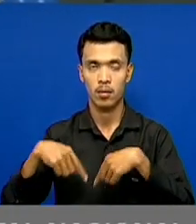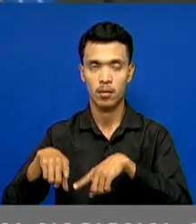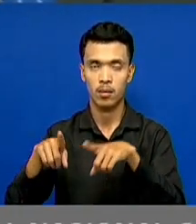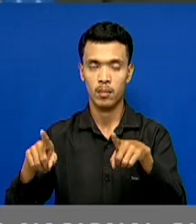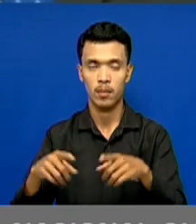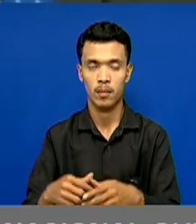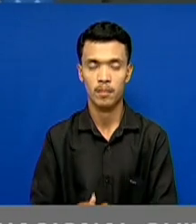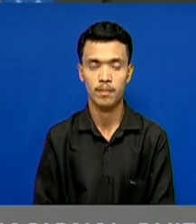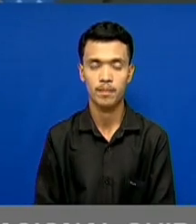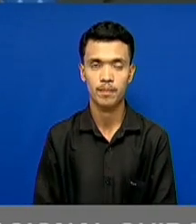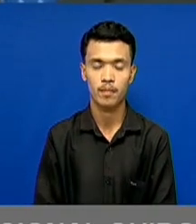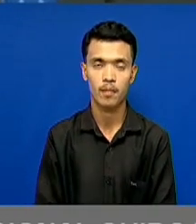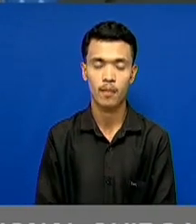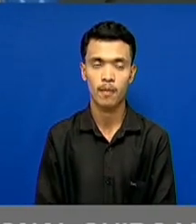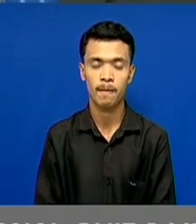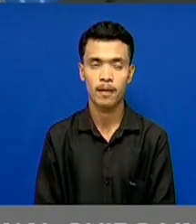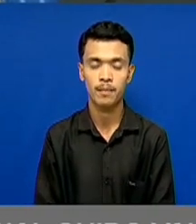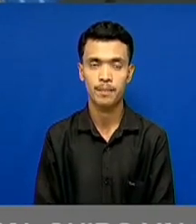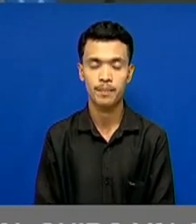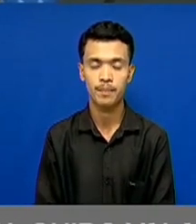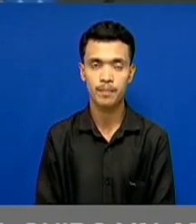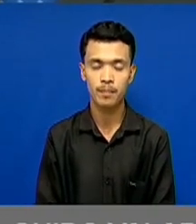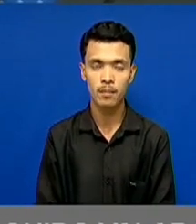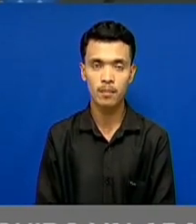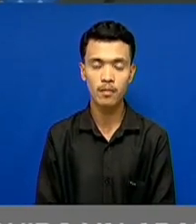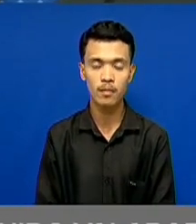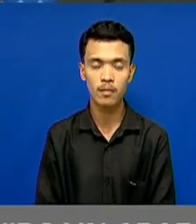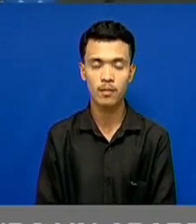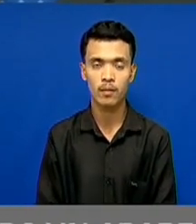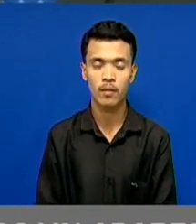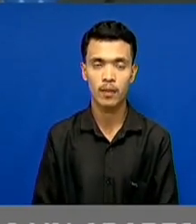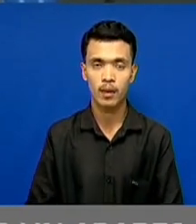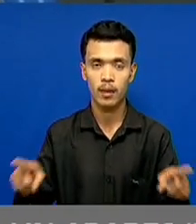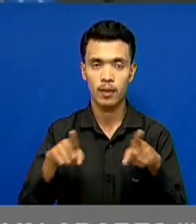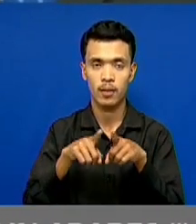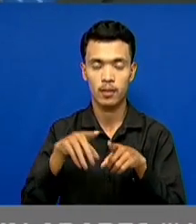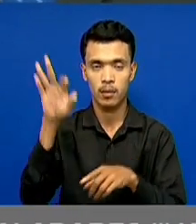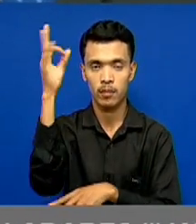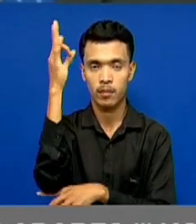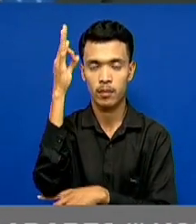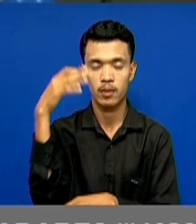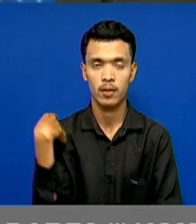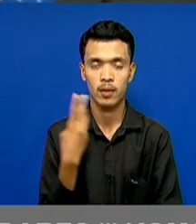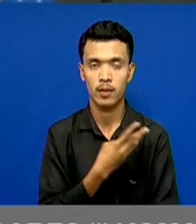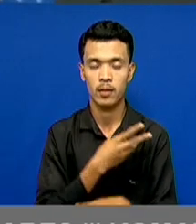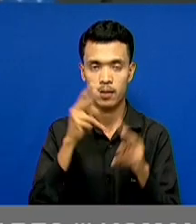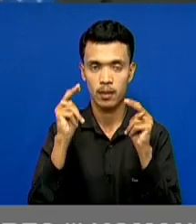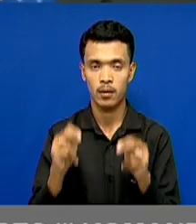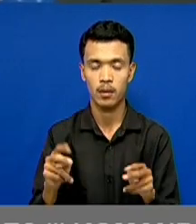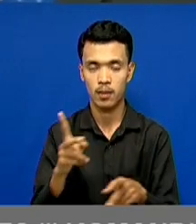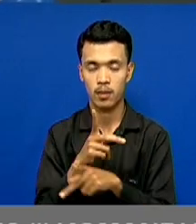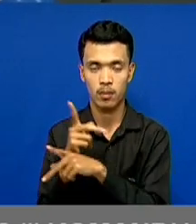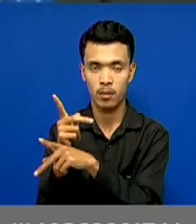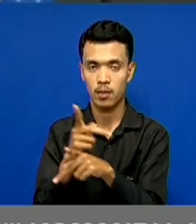itania biodiversidade anesa o itania floresta nene ite ten cuidado tamban quando ite